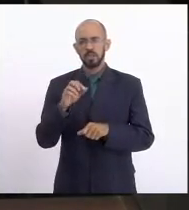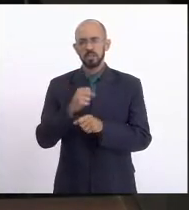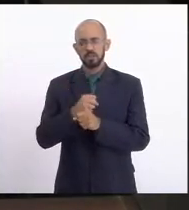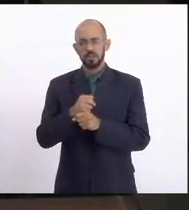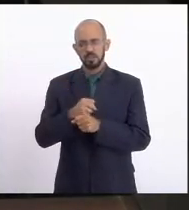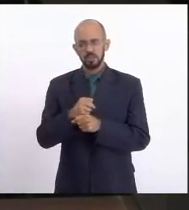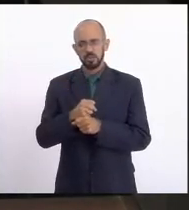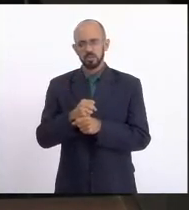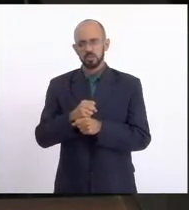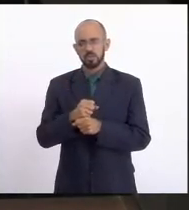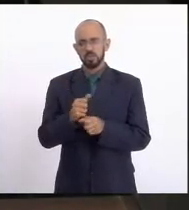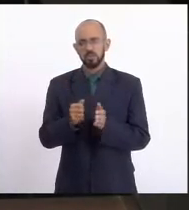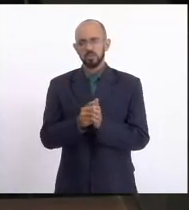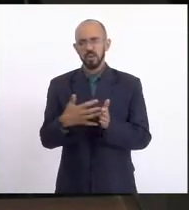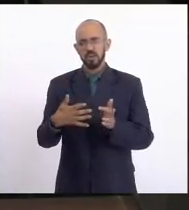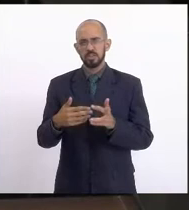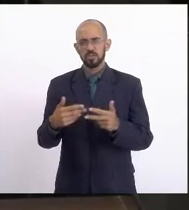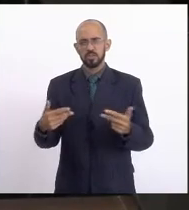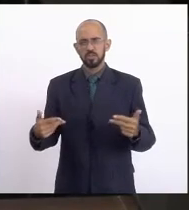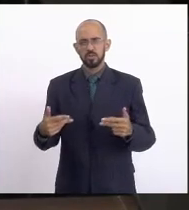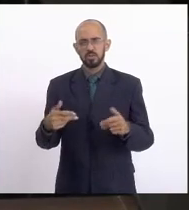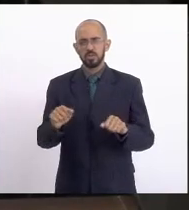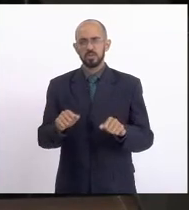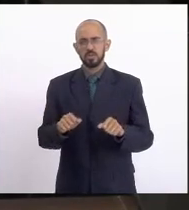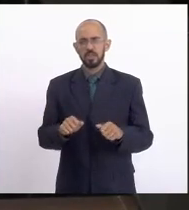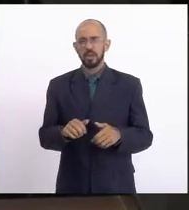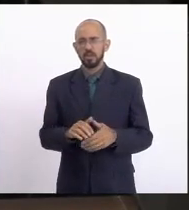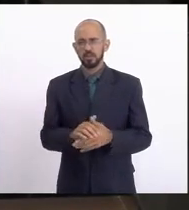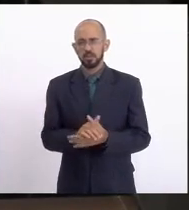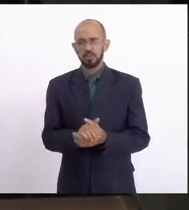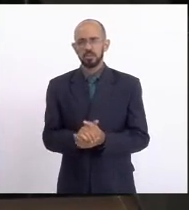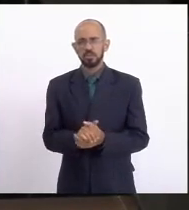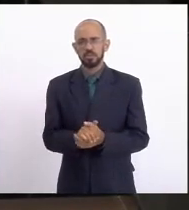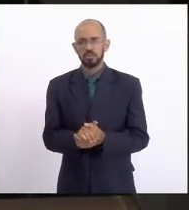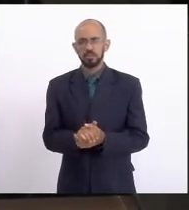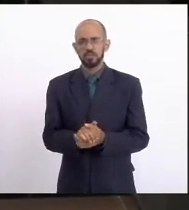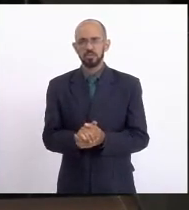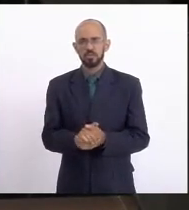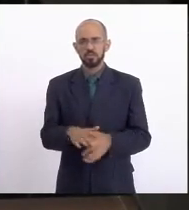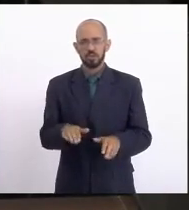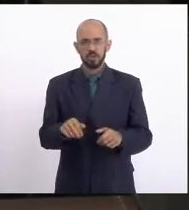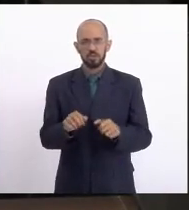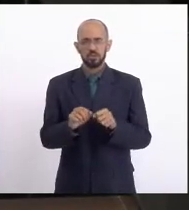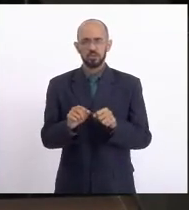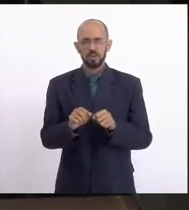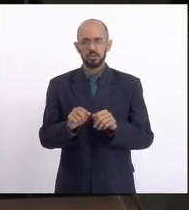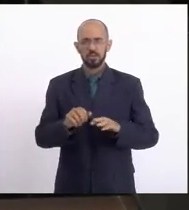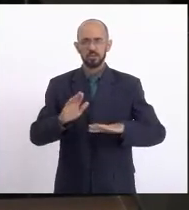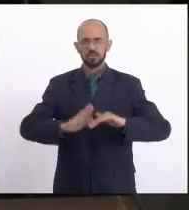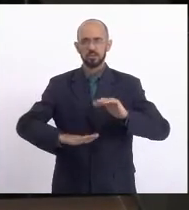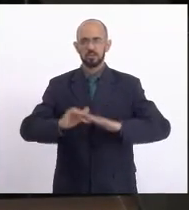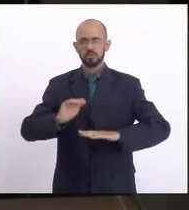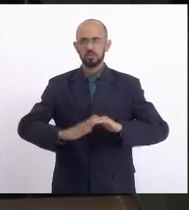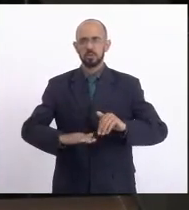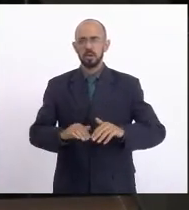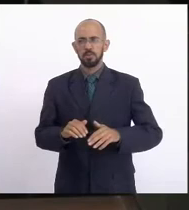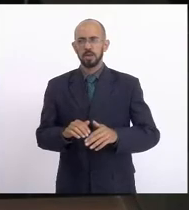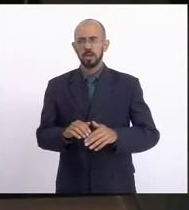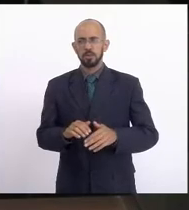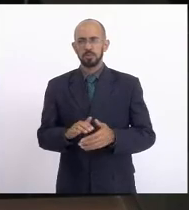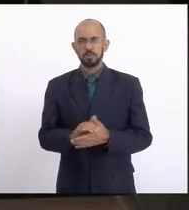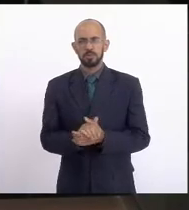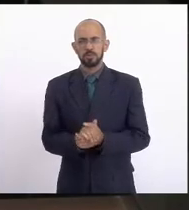uma série de questões que já estavam postas no plano de cargos e que fazem com que a carreira dos profissionais de educação da rede municipal de São